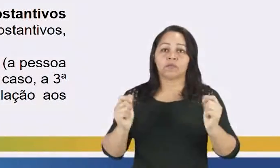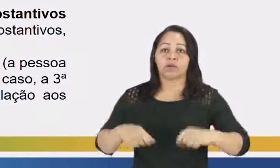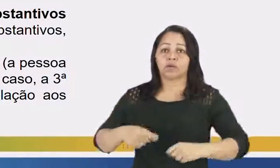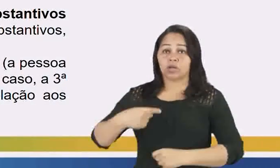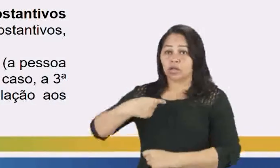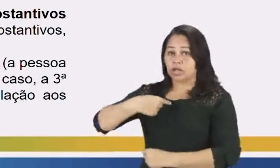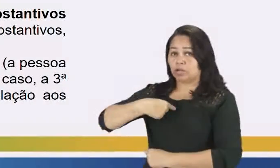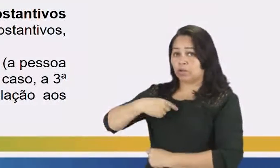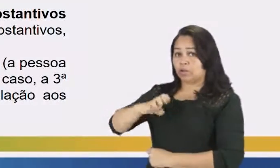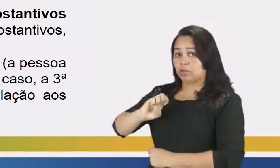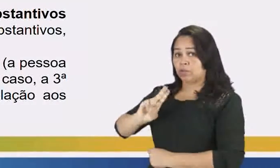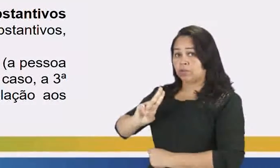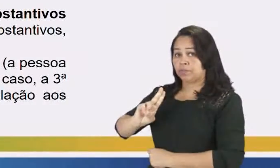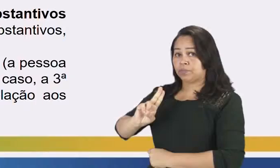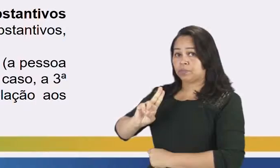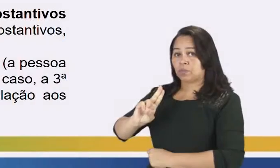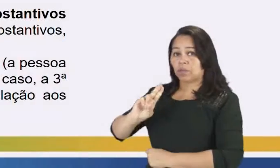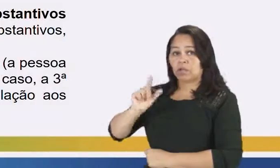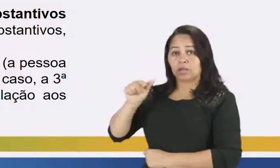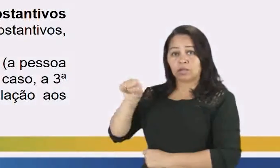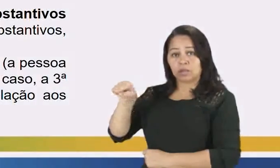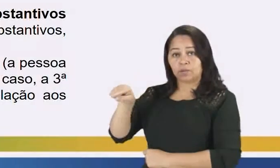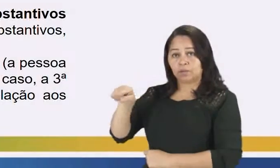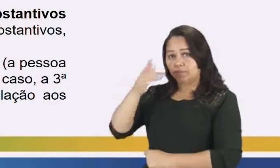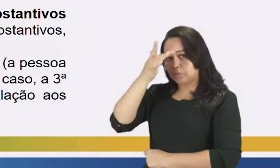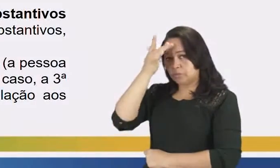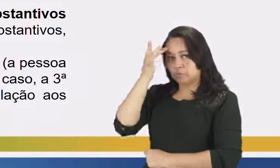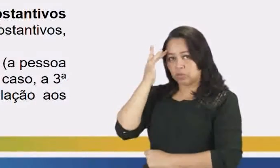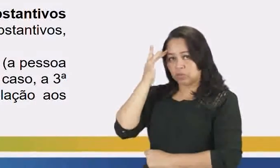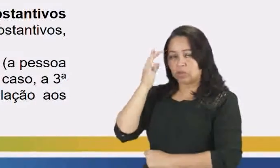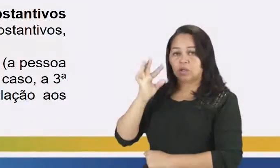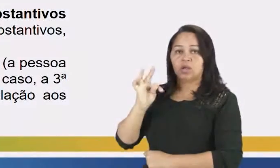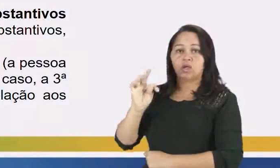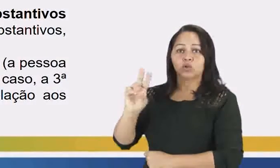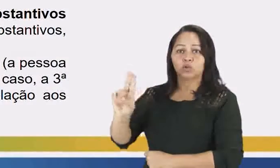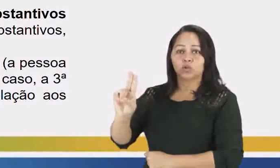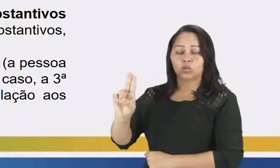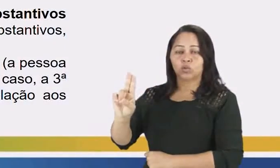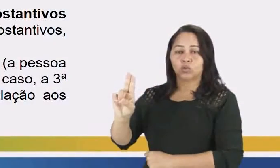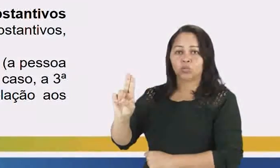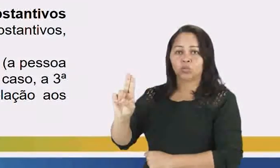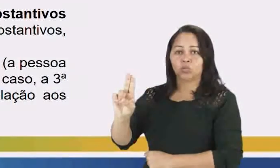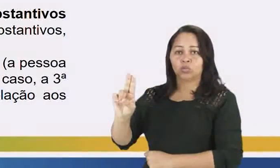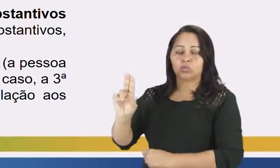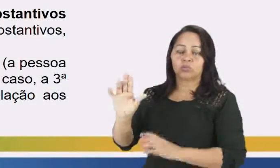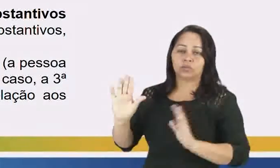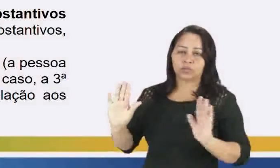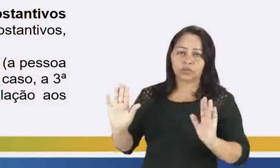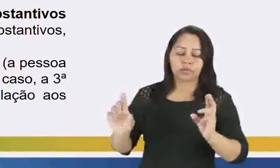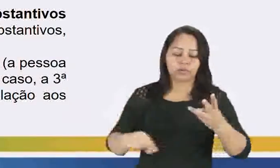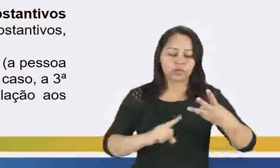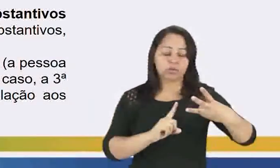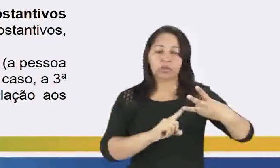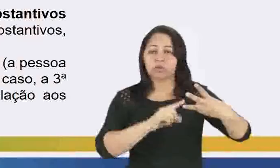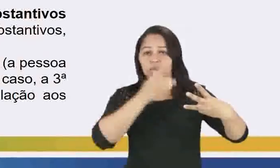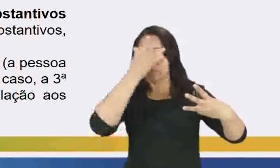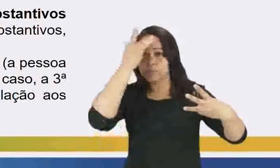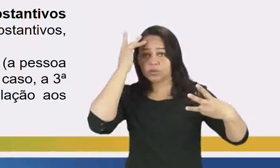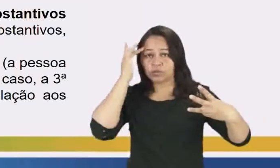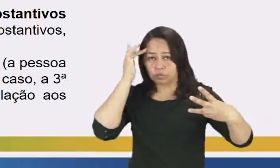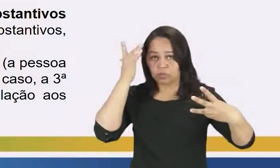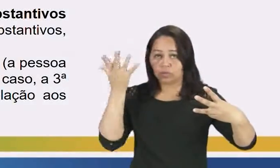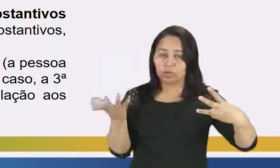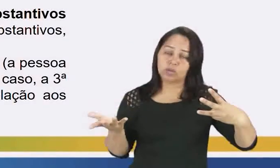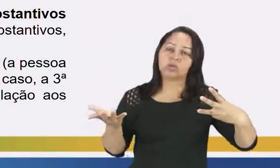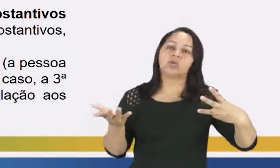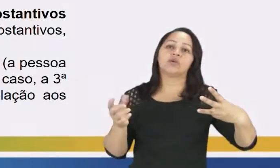falante, e a segunda pessoa, que é o tu, correspondente ao ouvinte. No caso, a terceira pessoa, que é